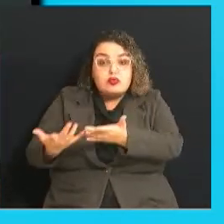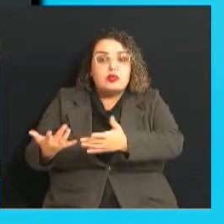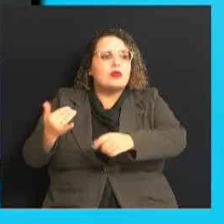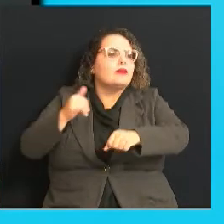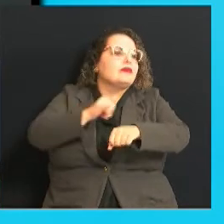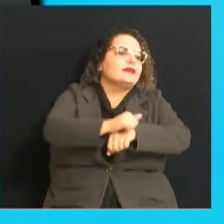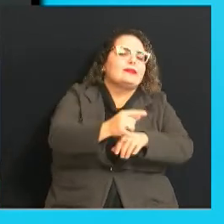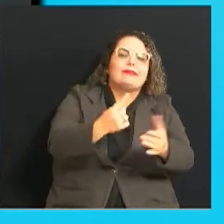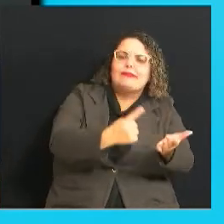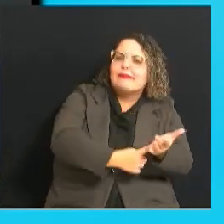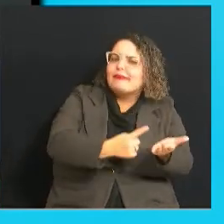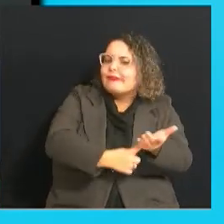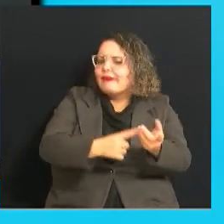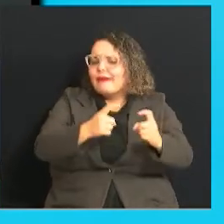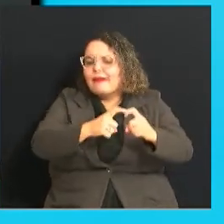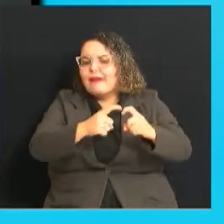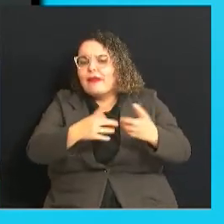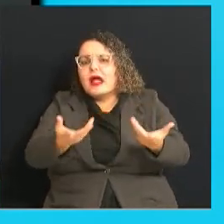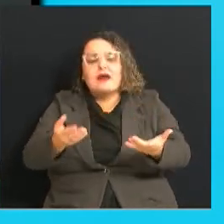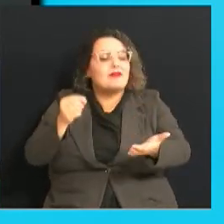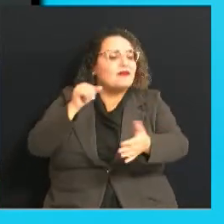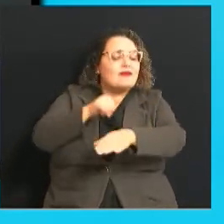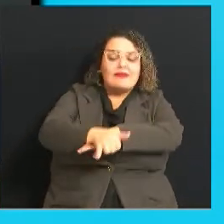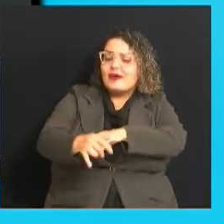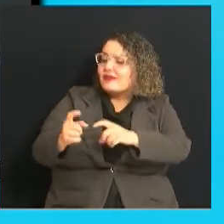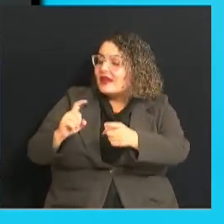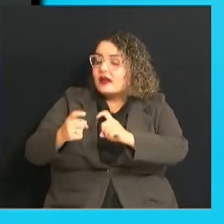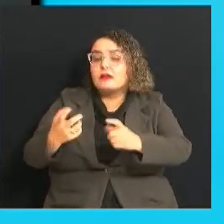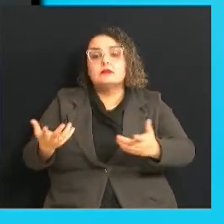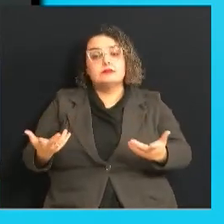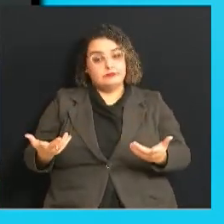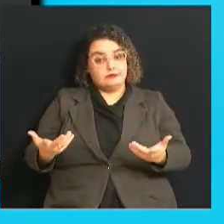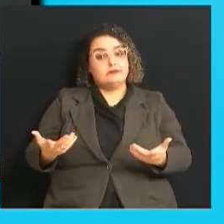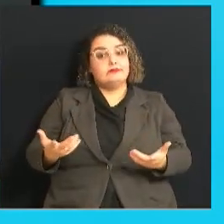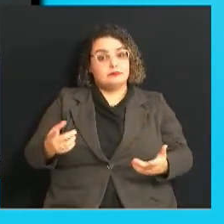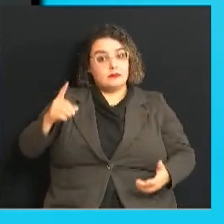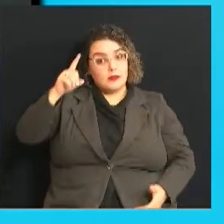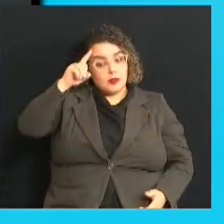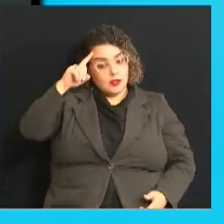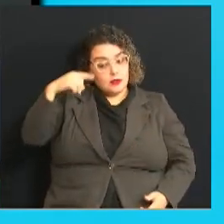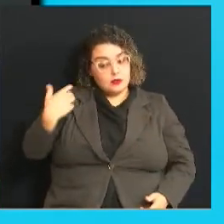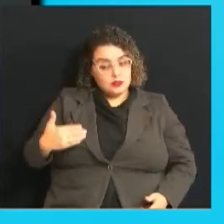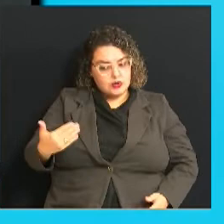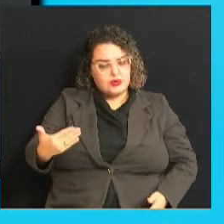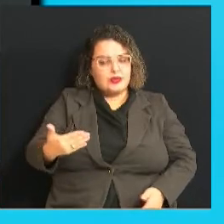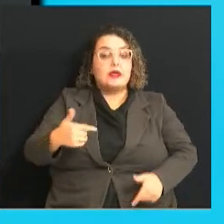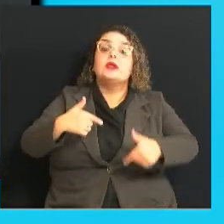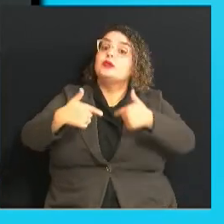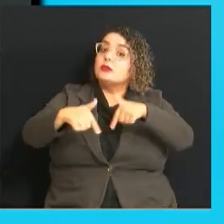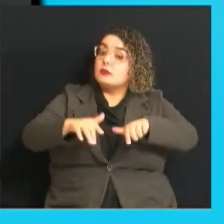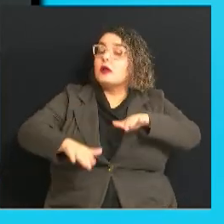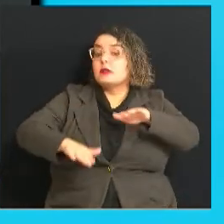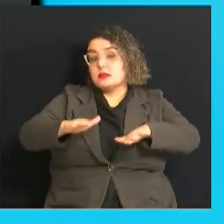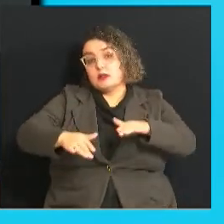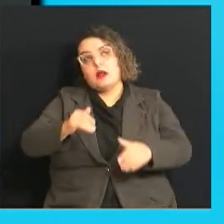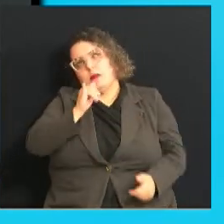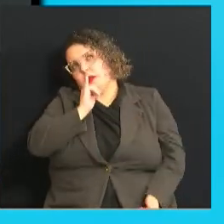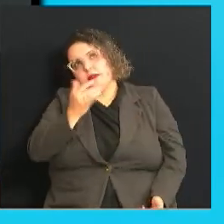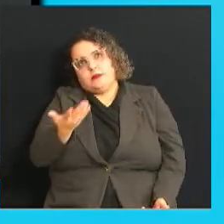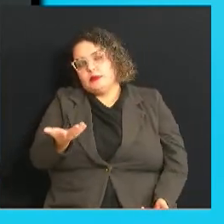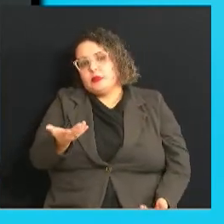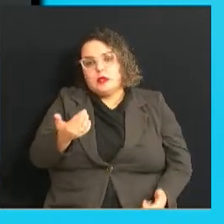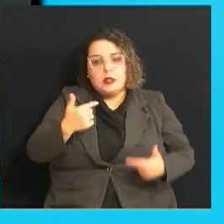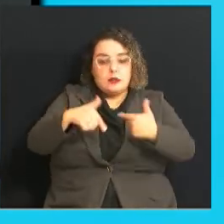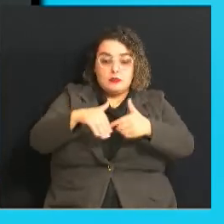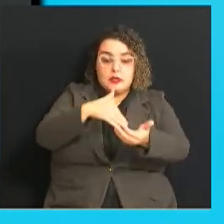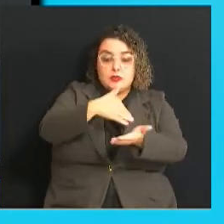médicas, faltar reuniões, e até o funcionamento no seu trabalho, né? Dependendo do trabalho, por exemplo, a pessoa trabalha no